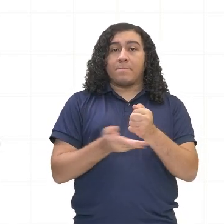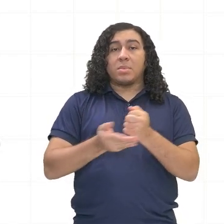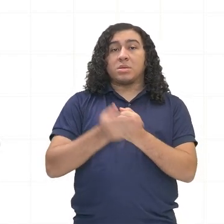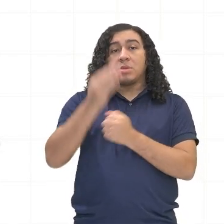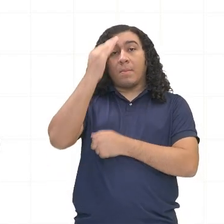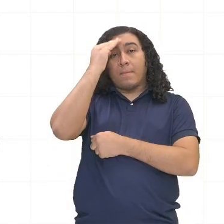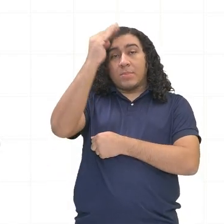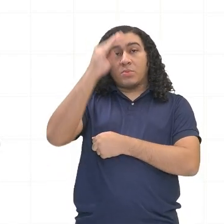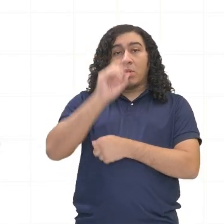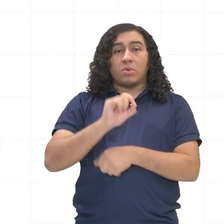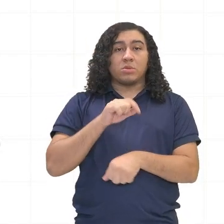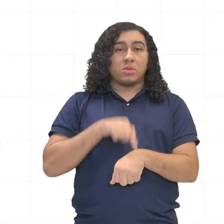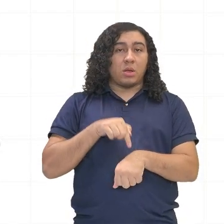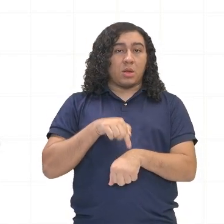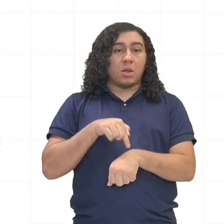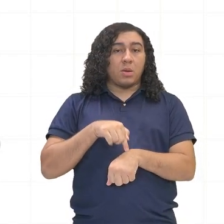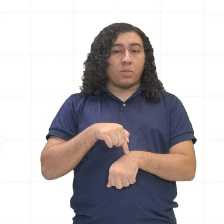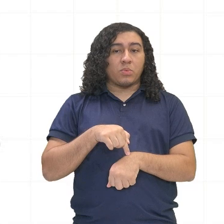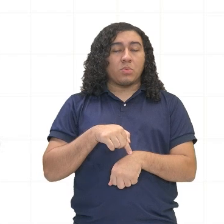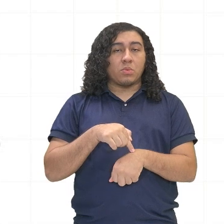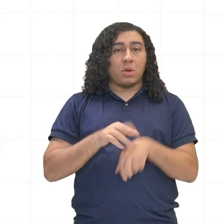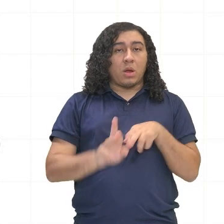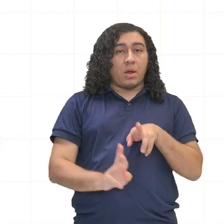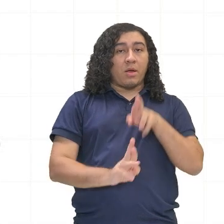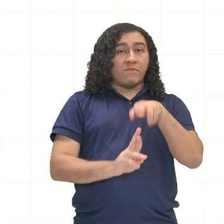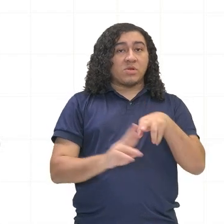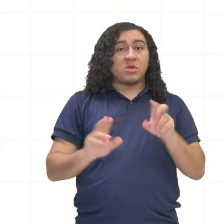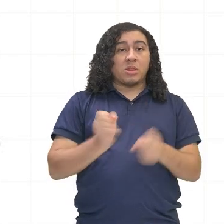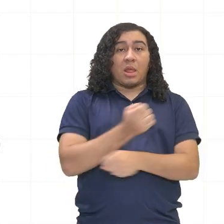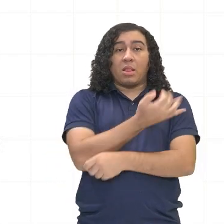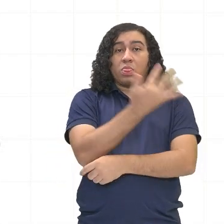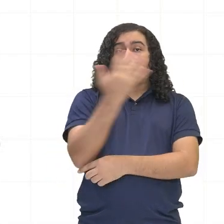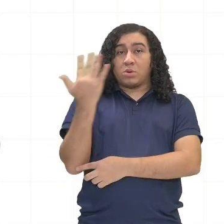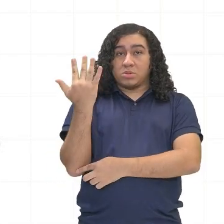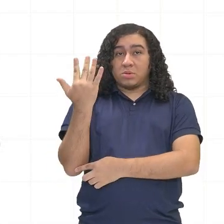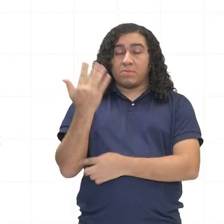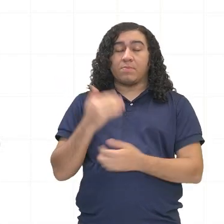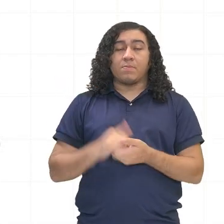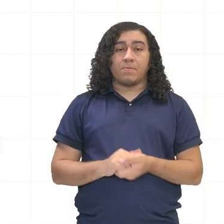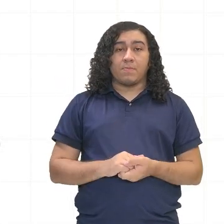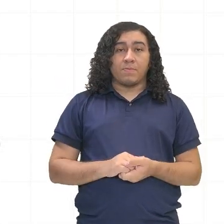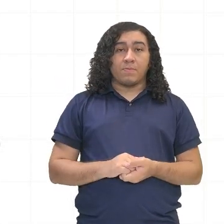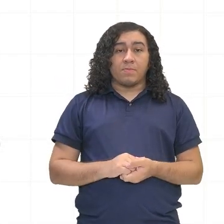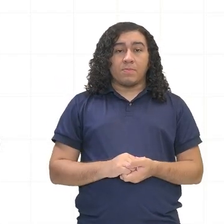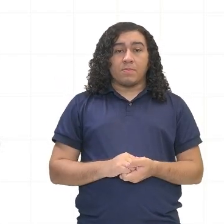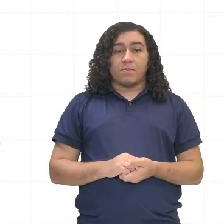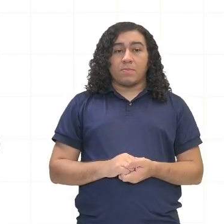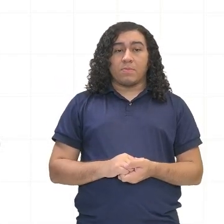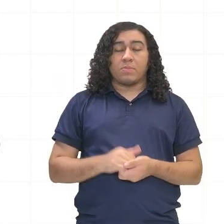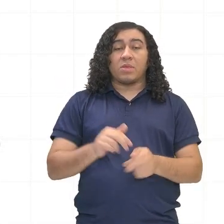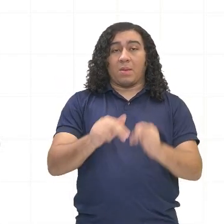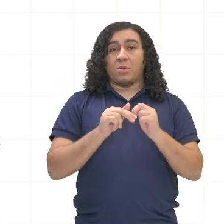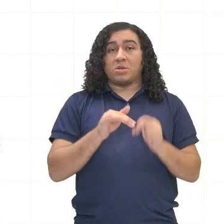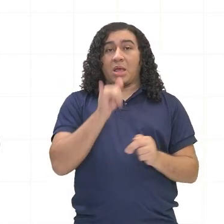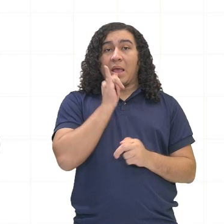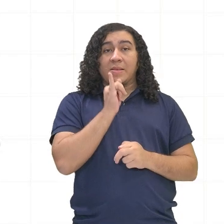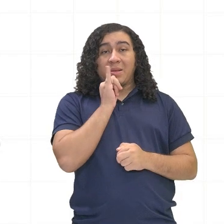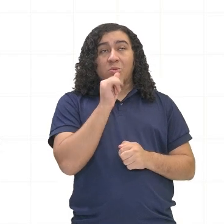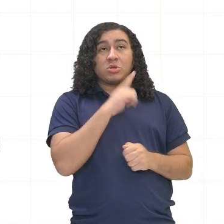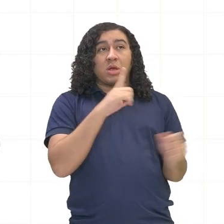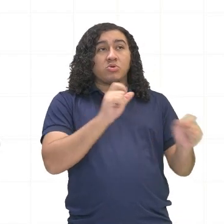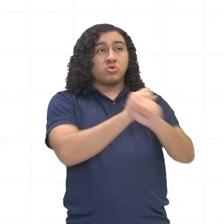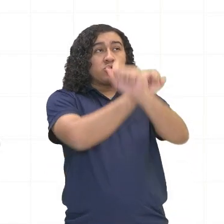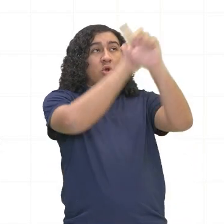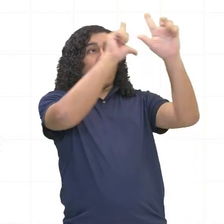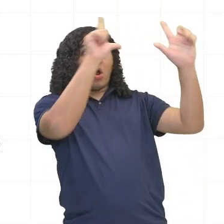Deste tempo, então, ligado à natureza. Por isso, então, com o amanhecer do sol, a gente sai para trabalhar, não